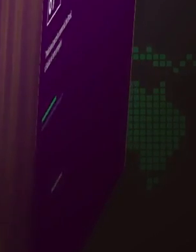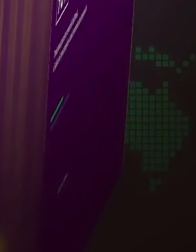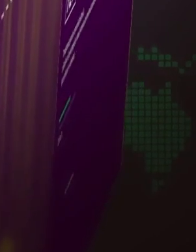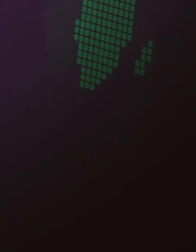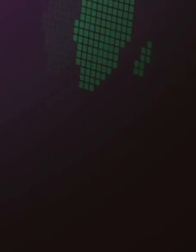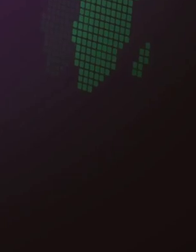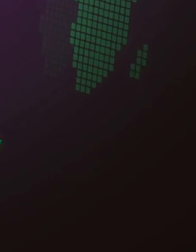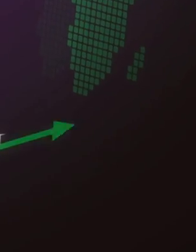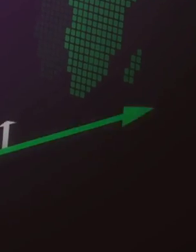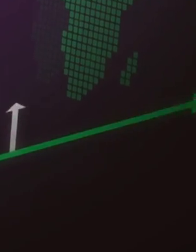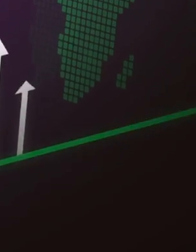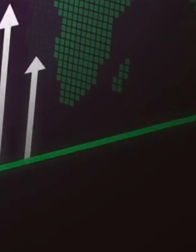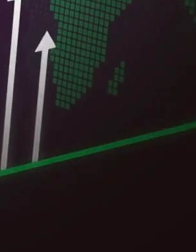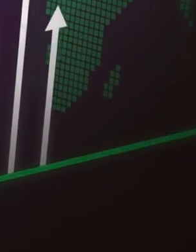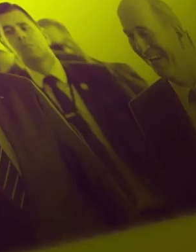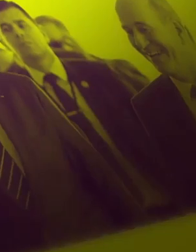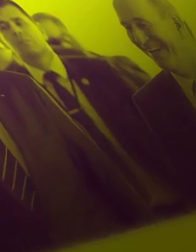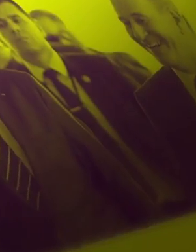E aí